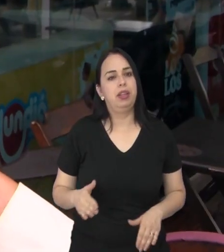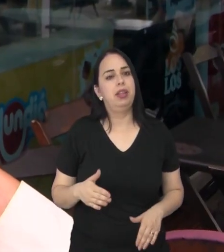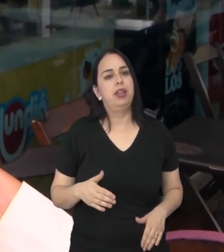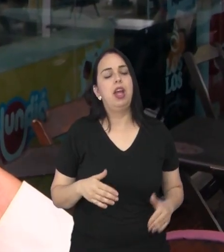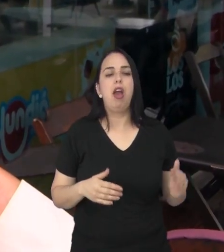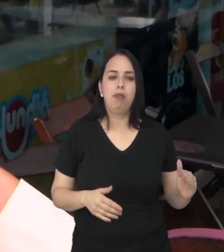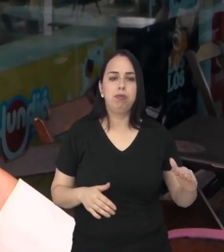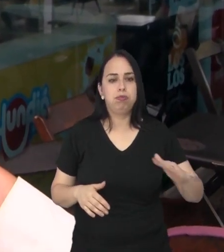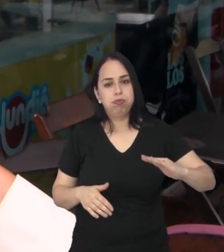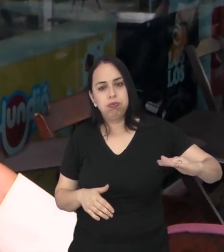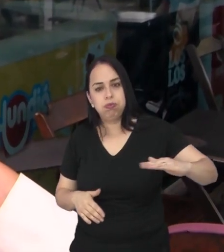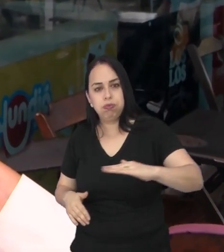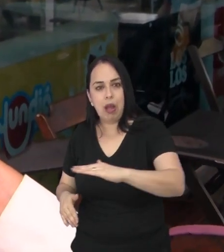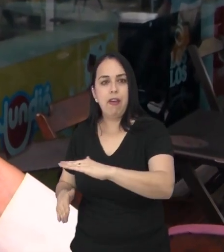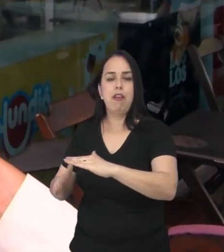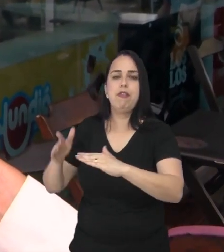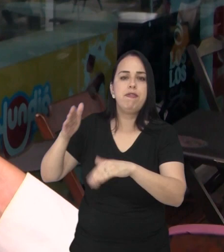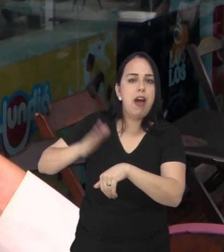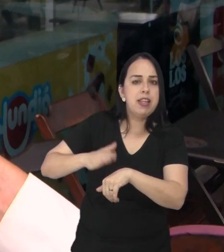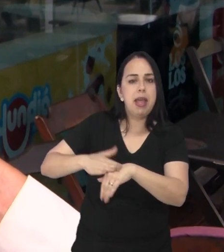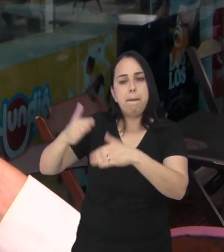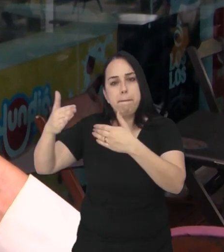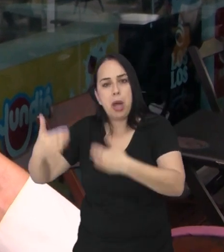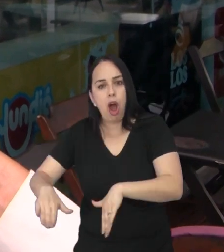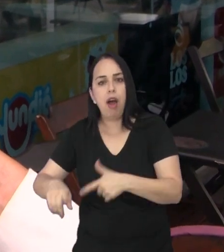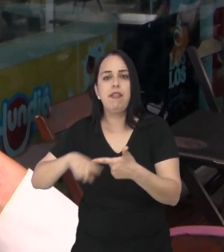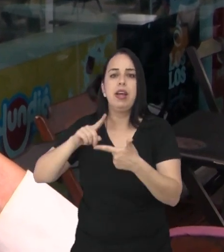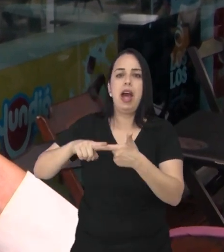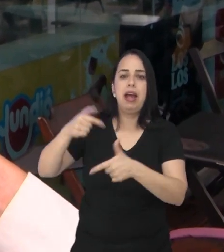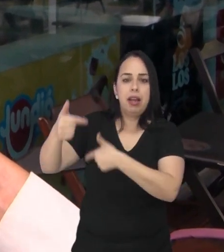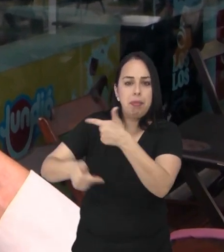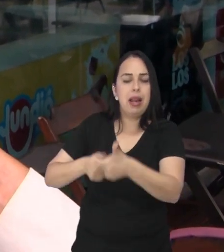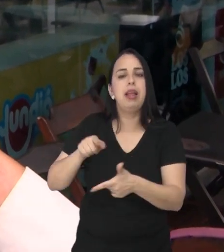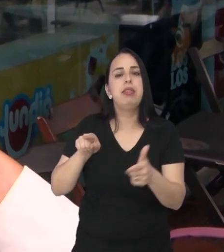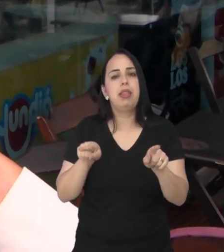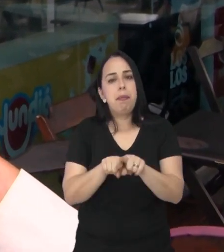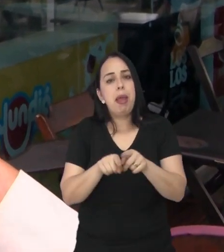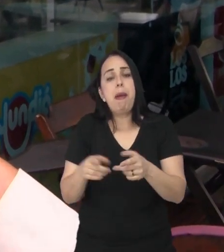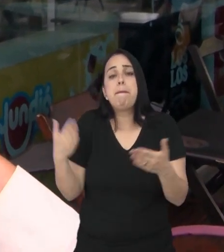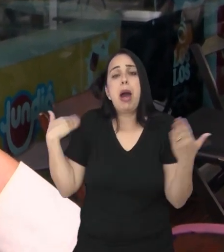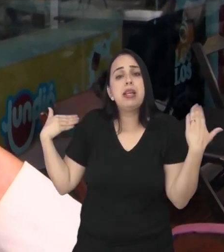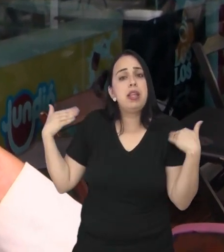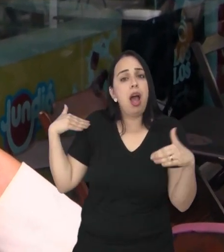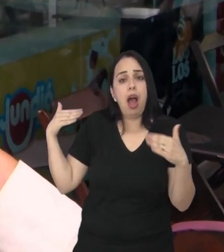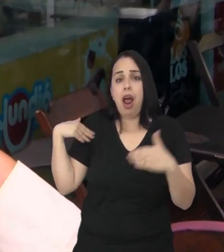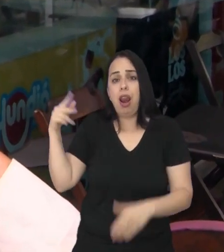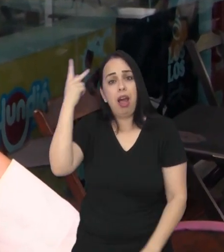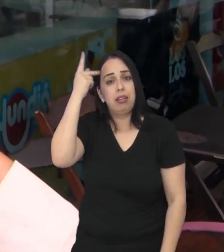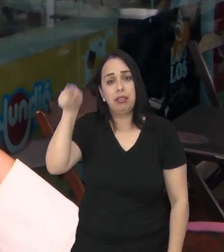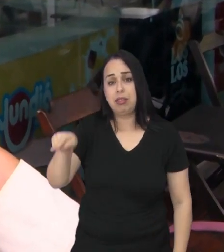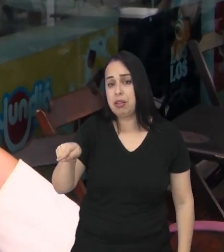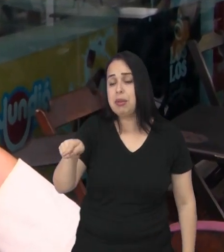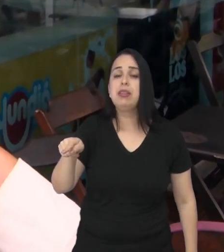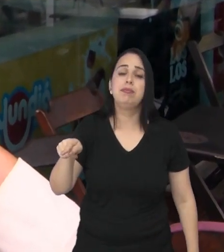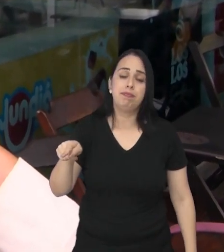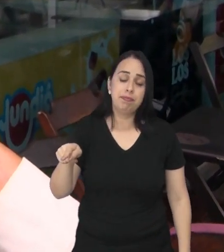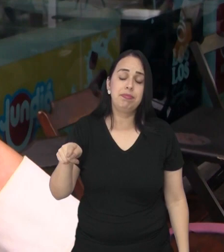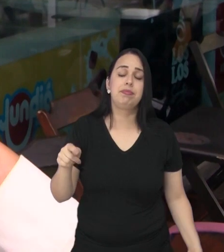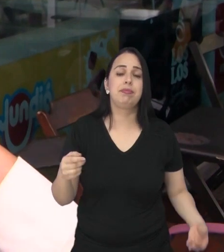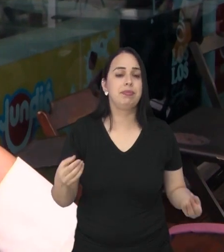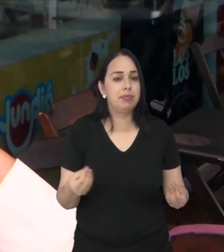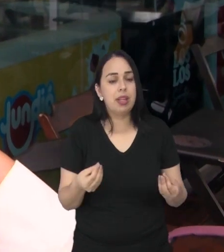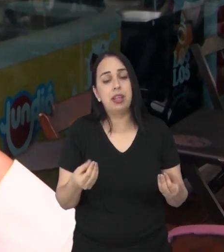Costumo ir para participar de processos seletivos em relação a emprego, mas também a turismo. Gosto muito dos turismos que a capital